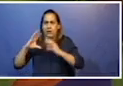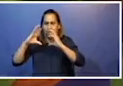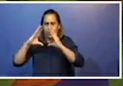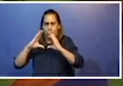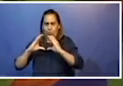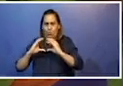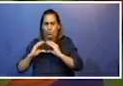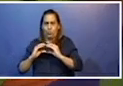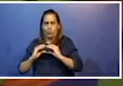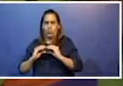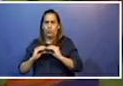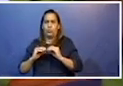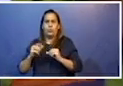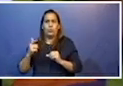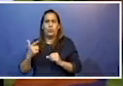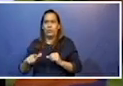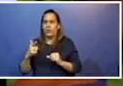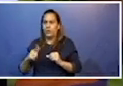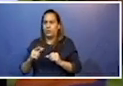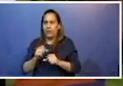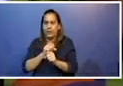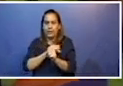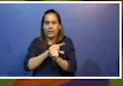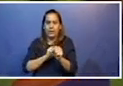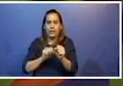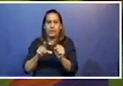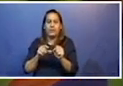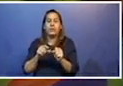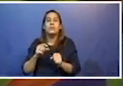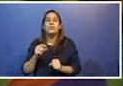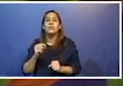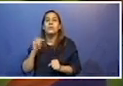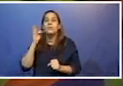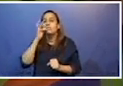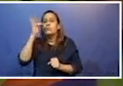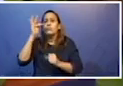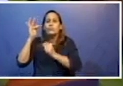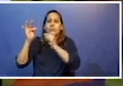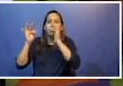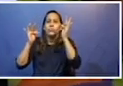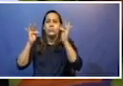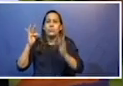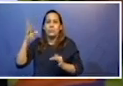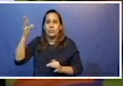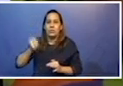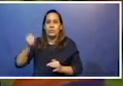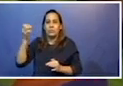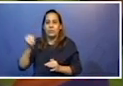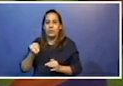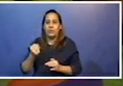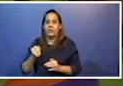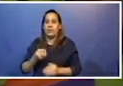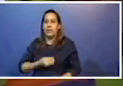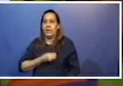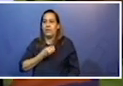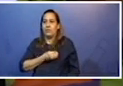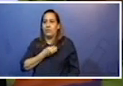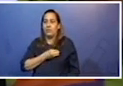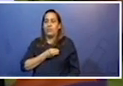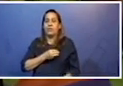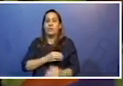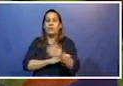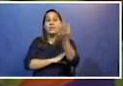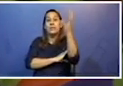e não tem espinhos. As flores são brancas e grandes. Esse cacto vive sobre os galhos